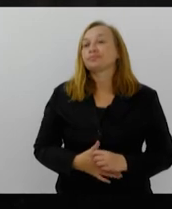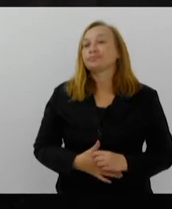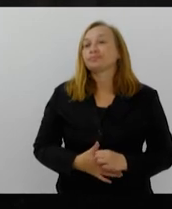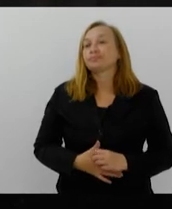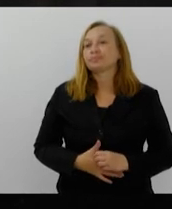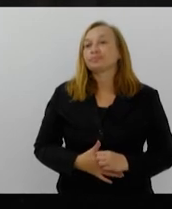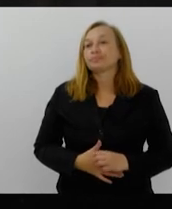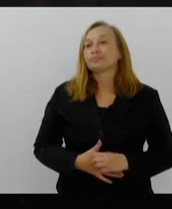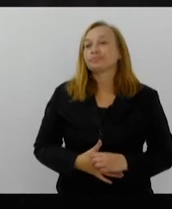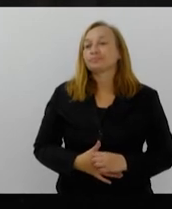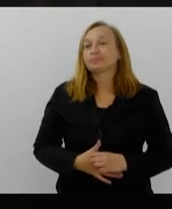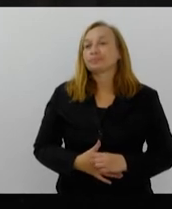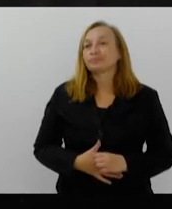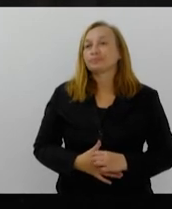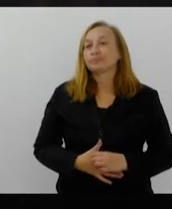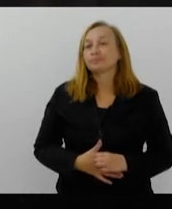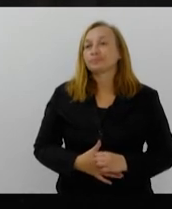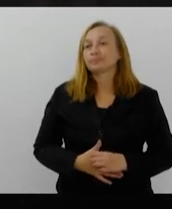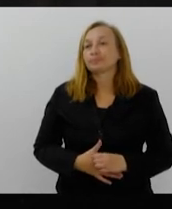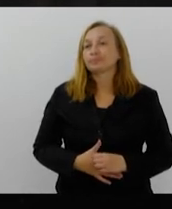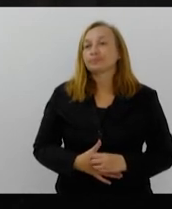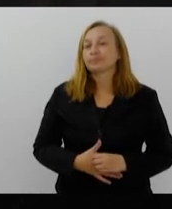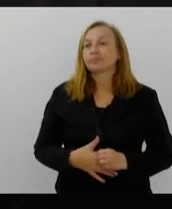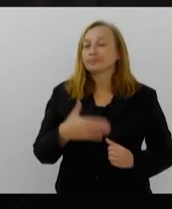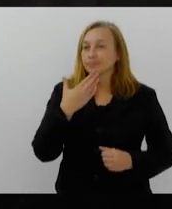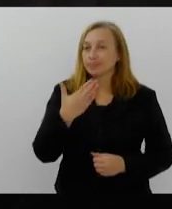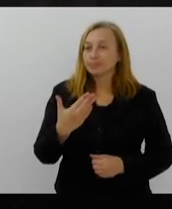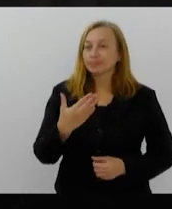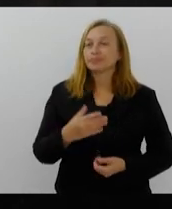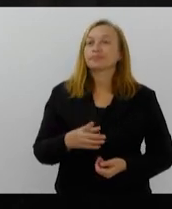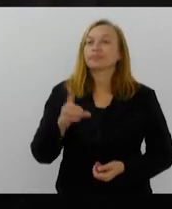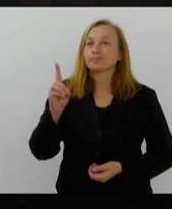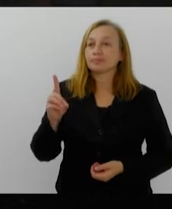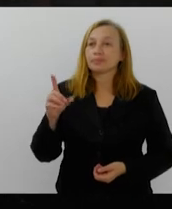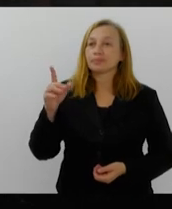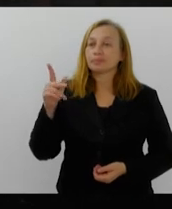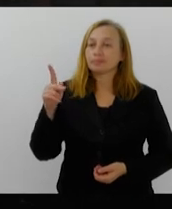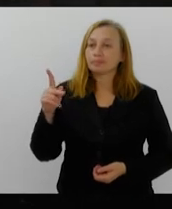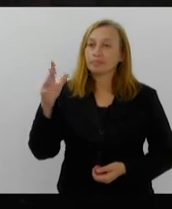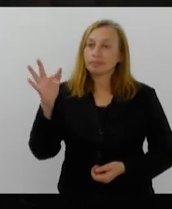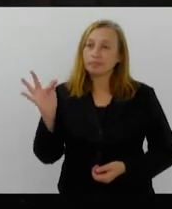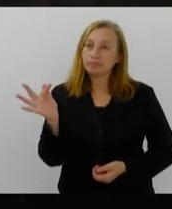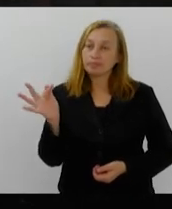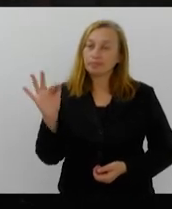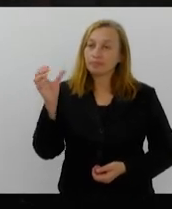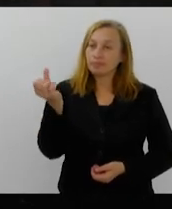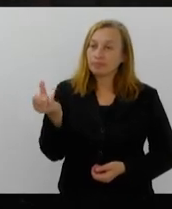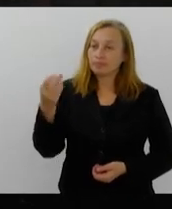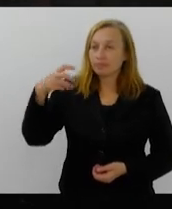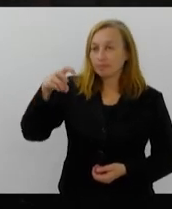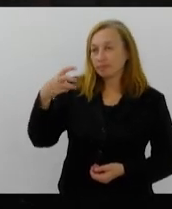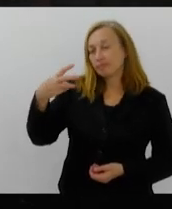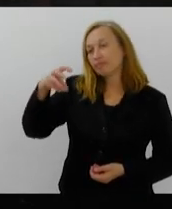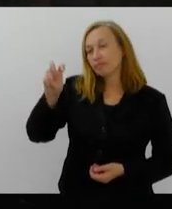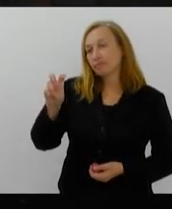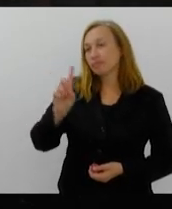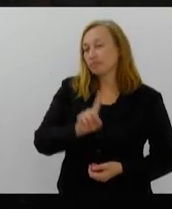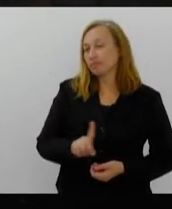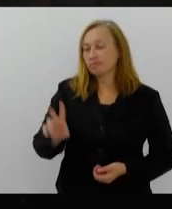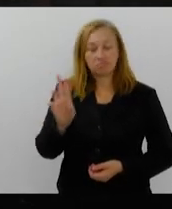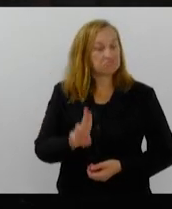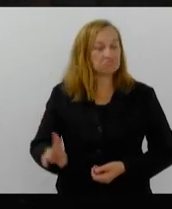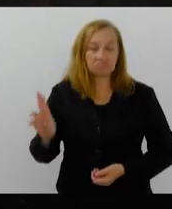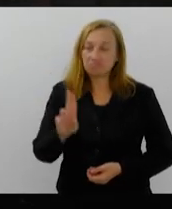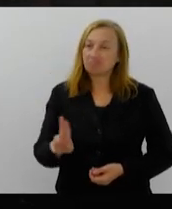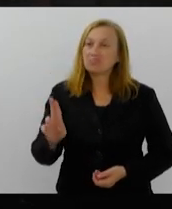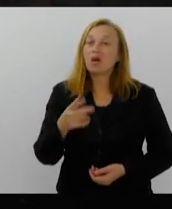lei, ela é um desdobramento de uma dessas recomendações da DPF 635, e, por vezes, não é utilizada. A gente vê aqui